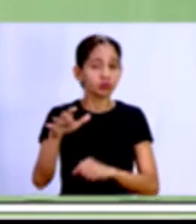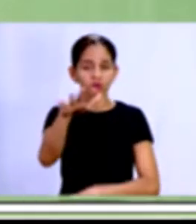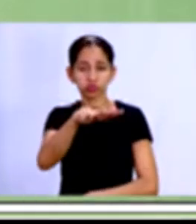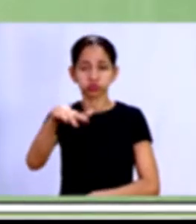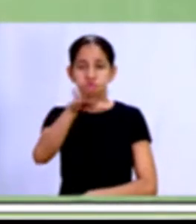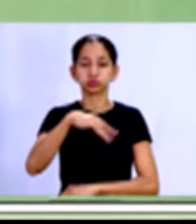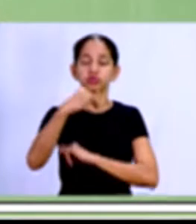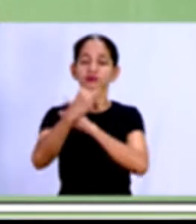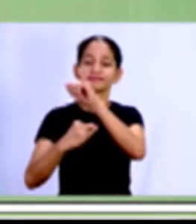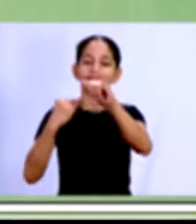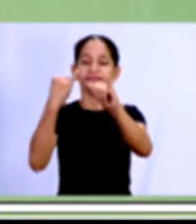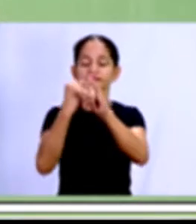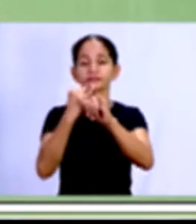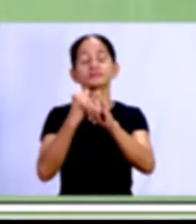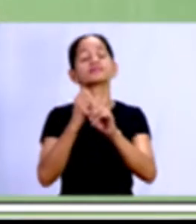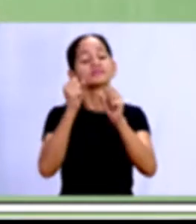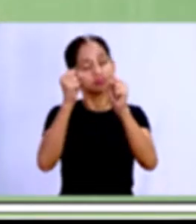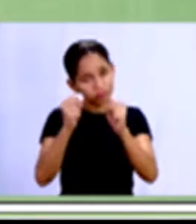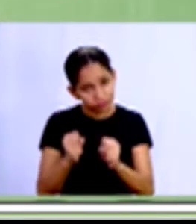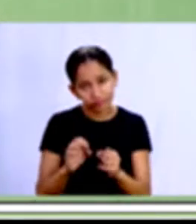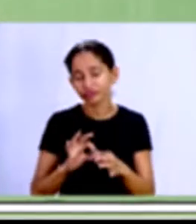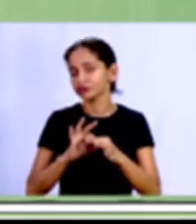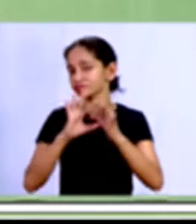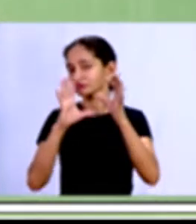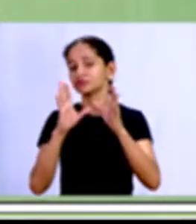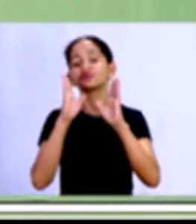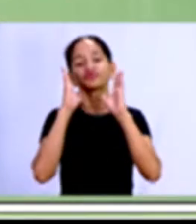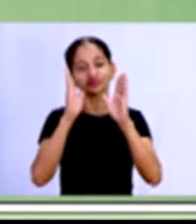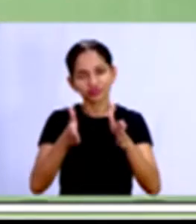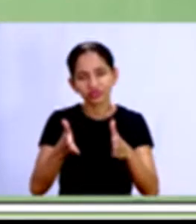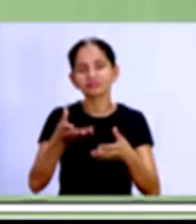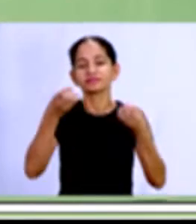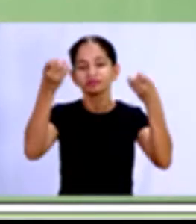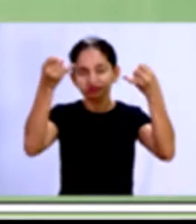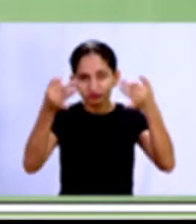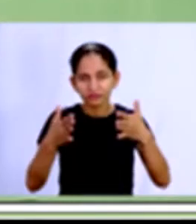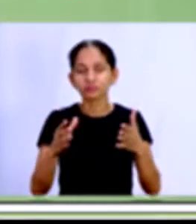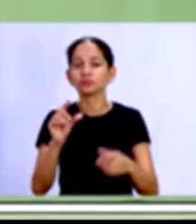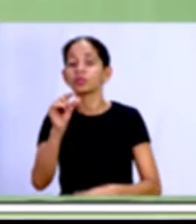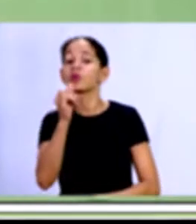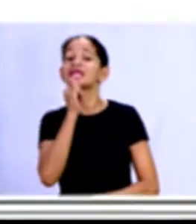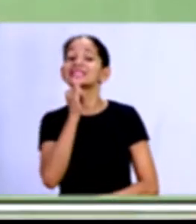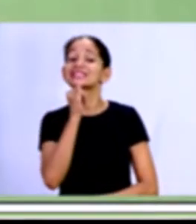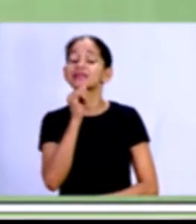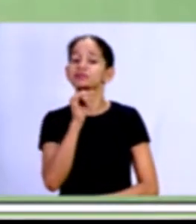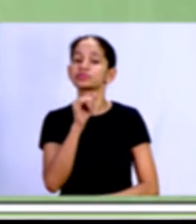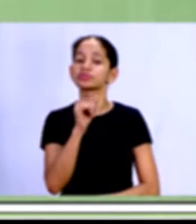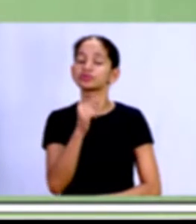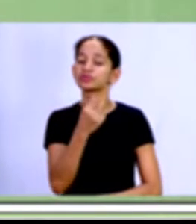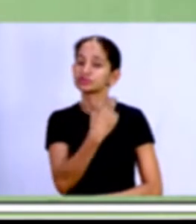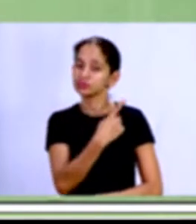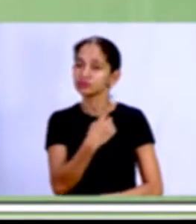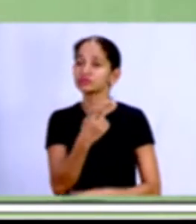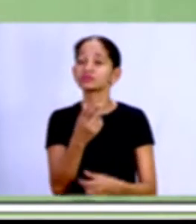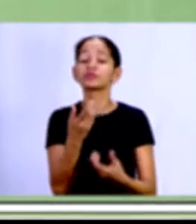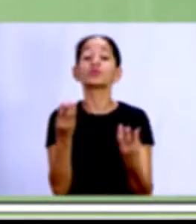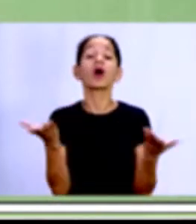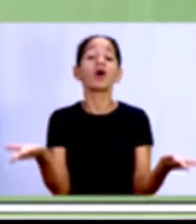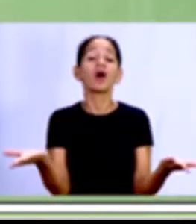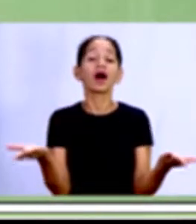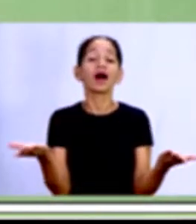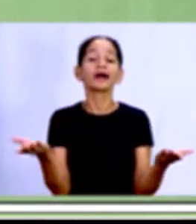meio das redes sociais, que nós já citamos aí, por exemplo, o